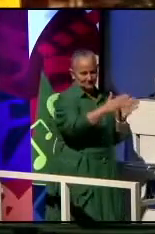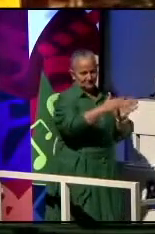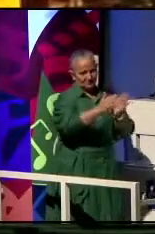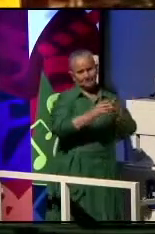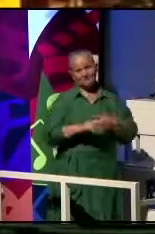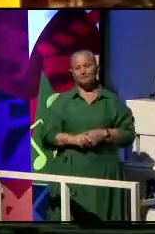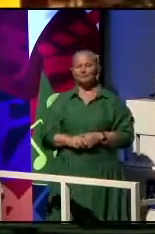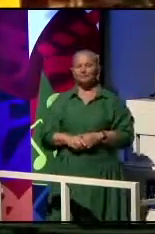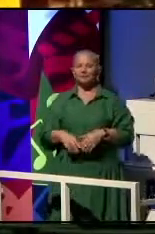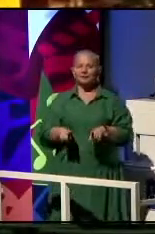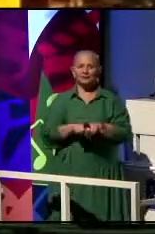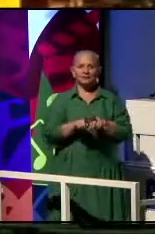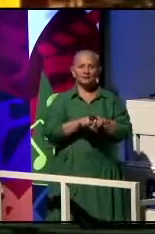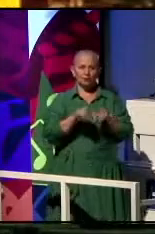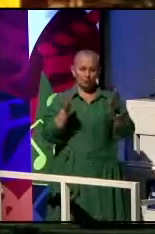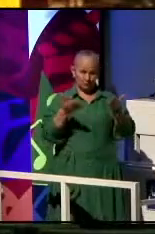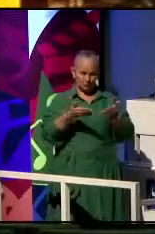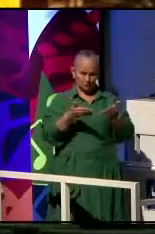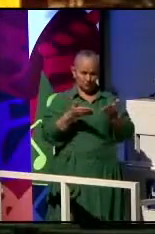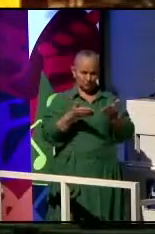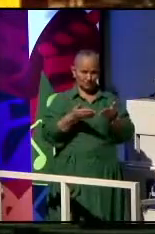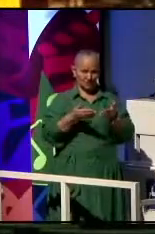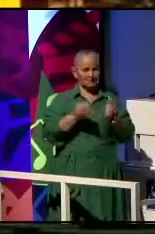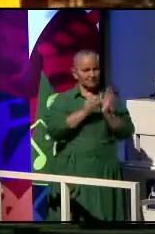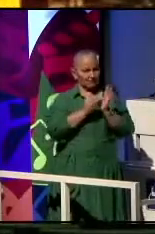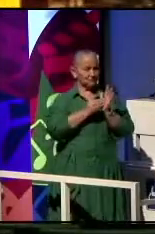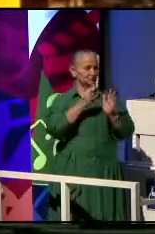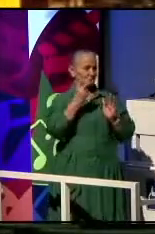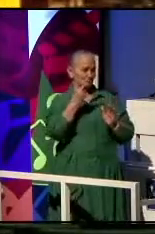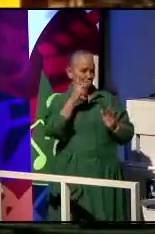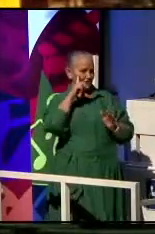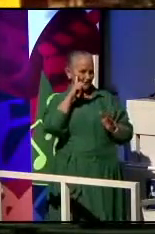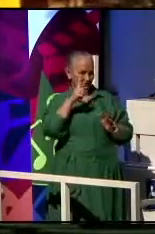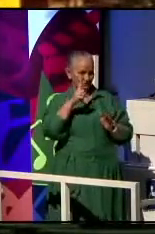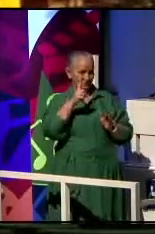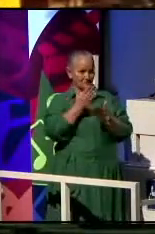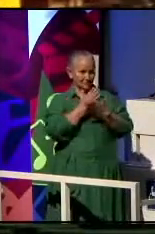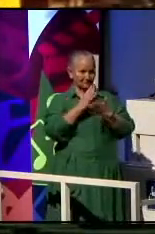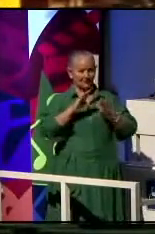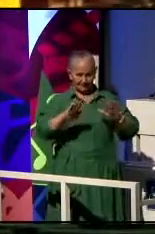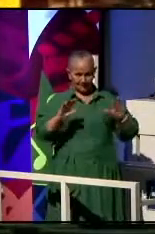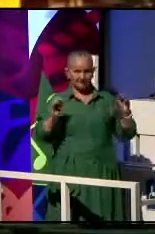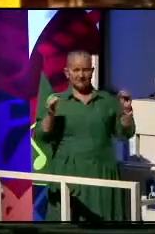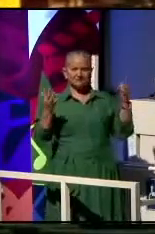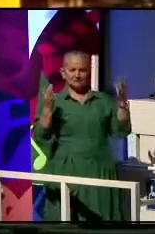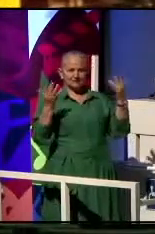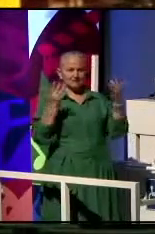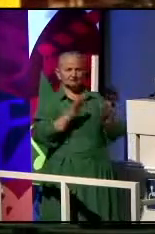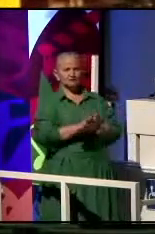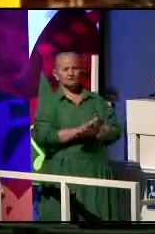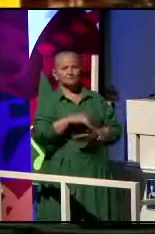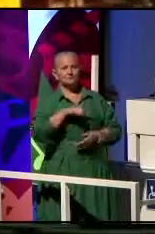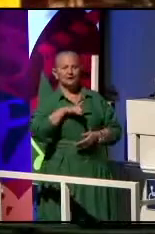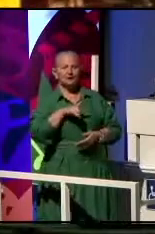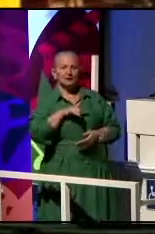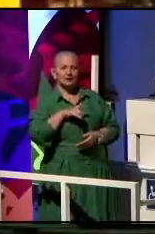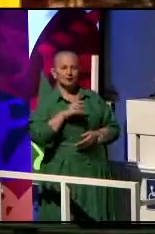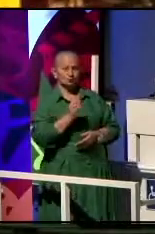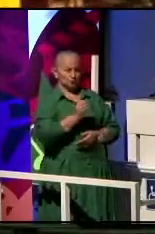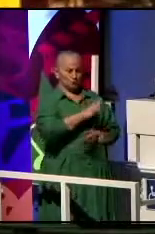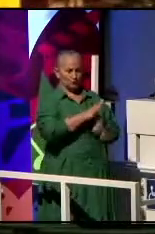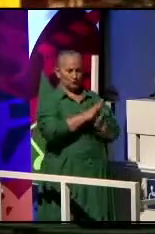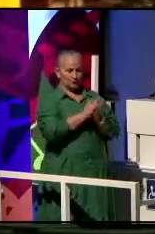no nosso antepenúltimo dia, com essa palestra fantástica, que eu estou